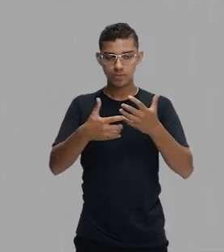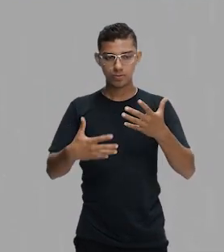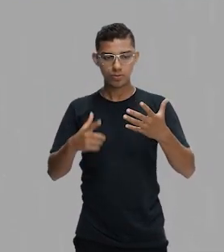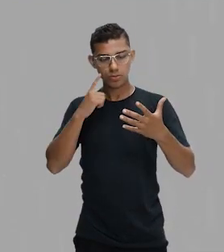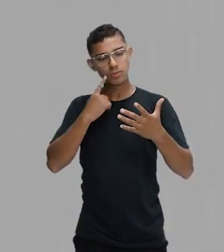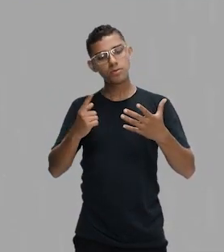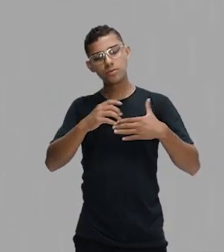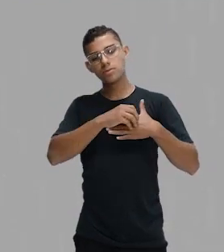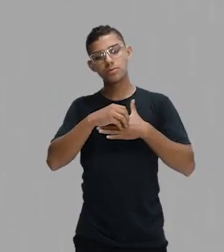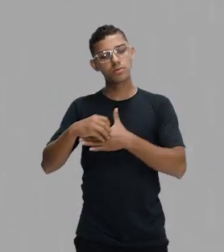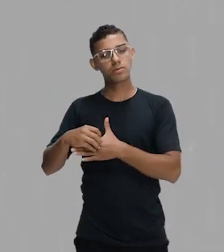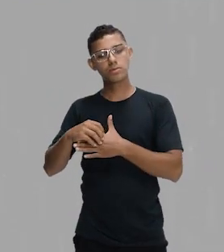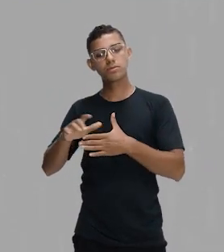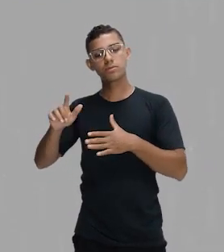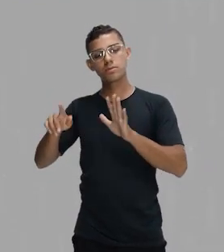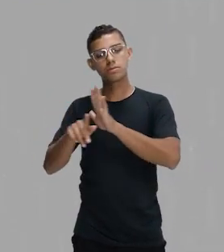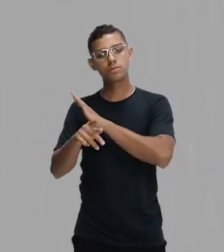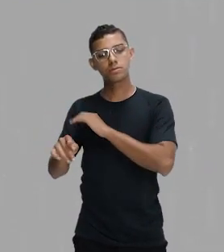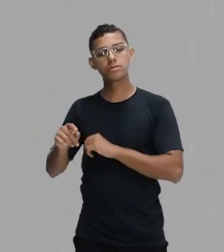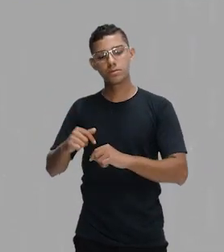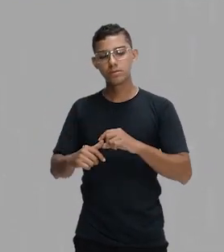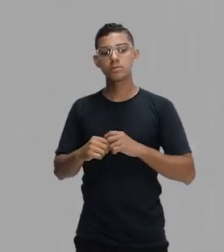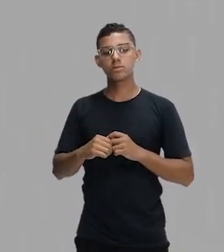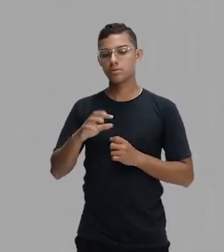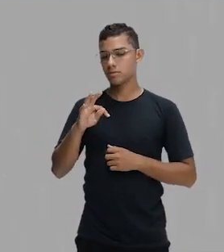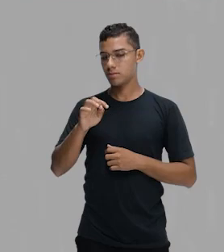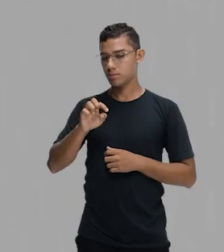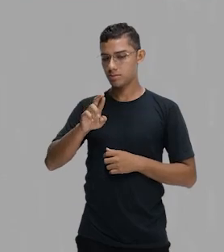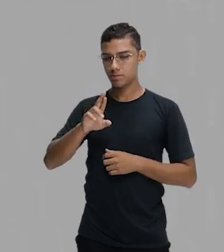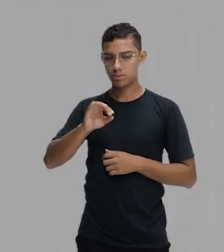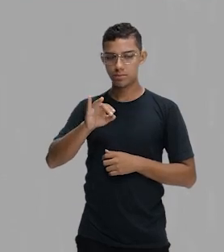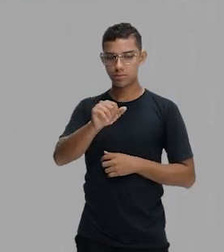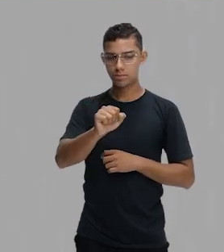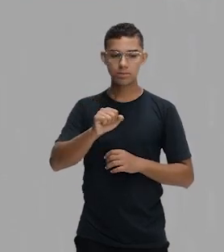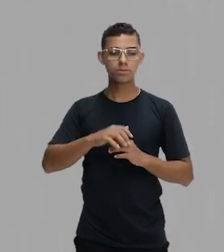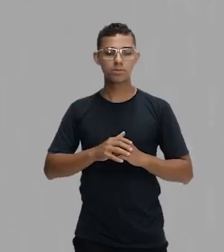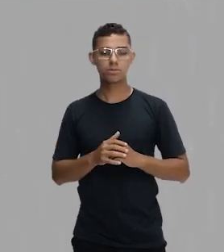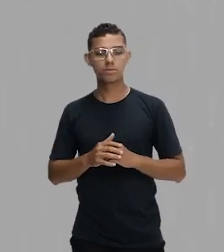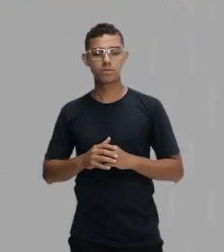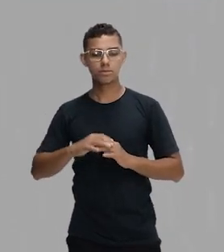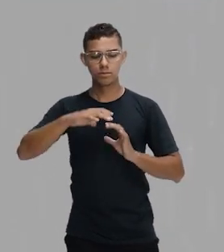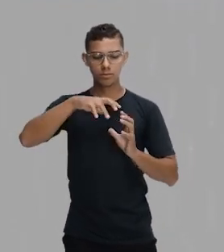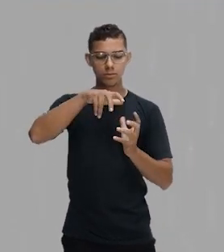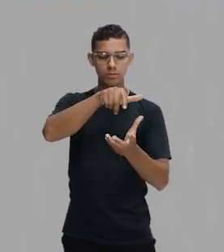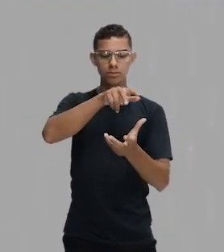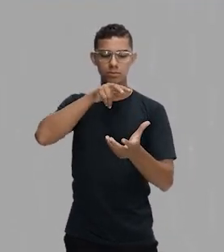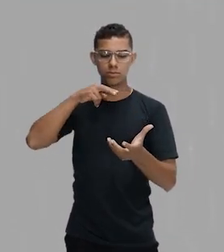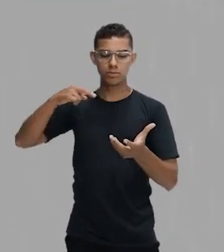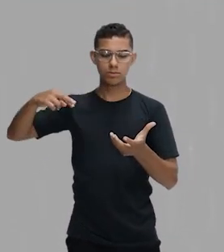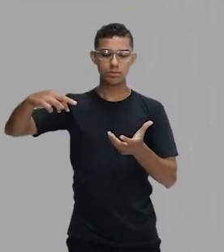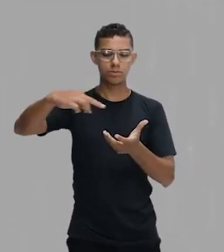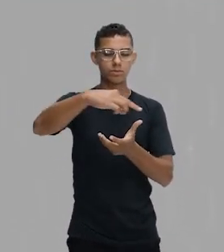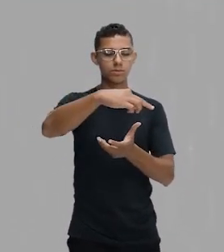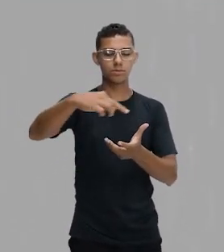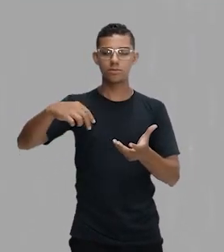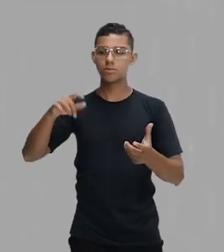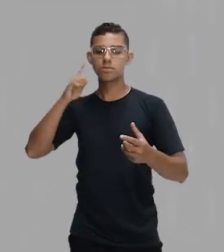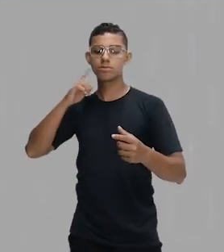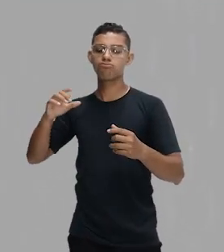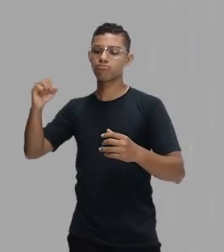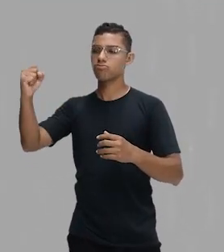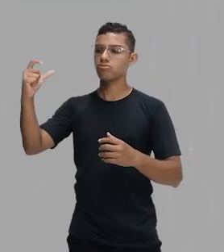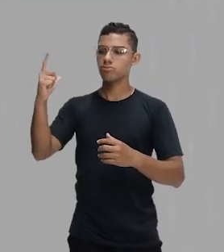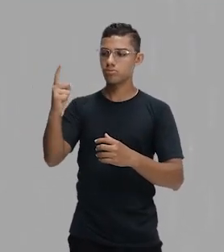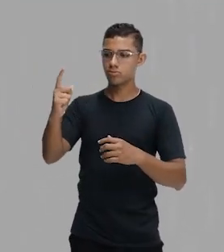Ptolomeu ele traz ali a teoria geocêntrica, né? O Sol, a Terra no centro do universo e os astros girando em